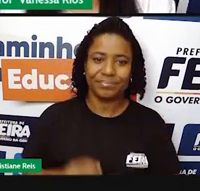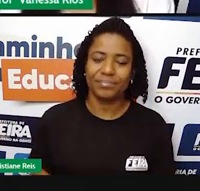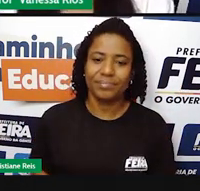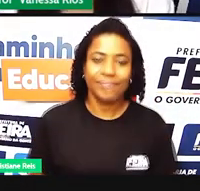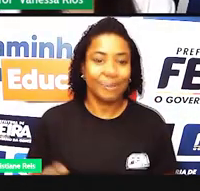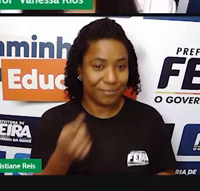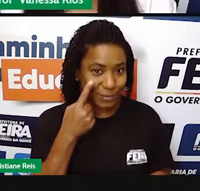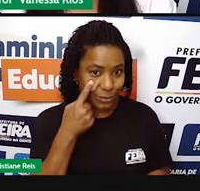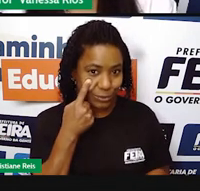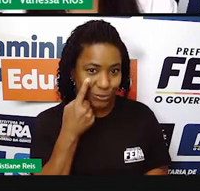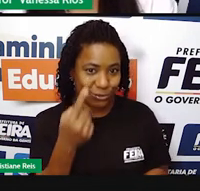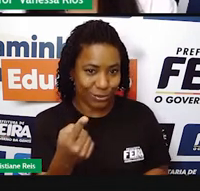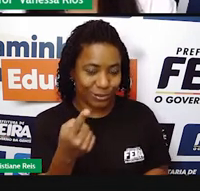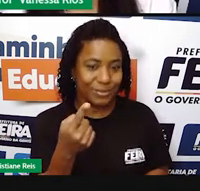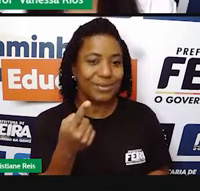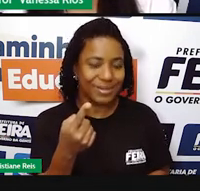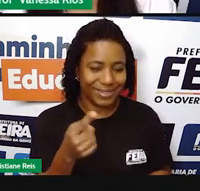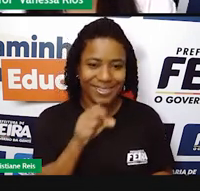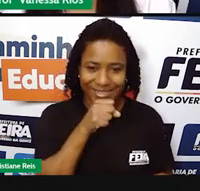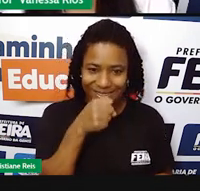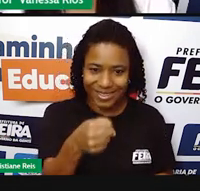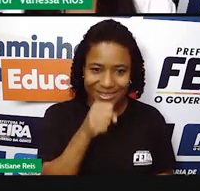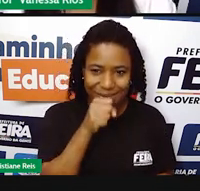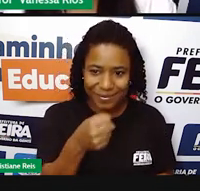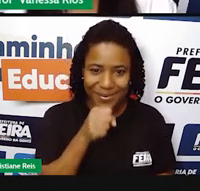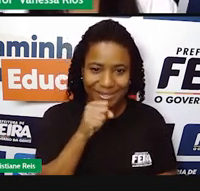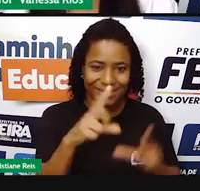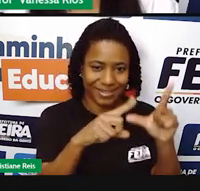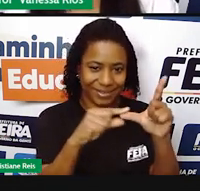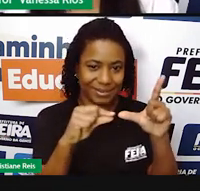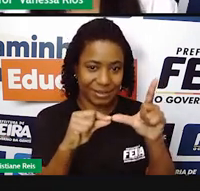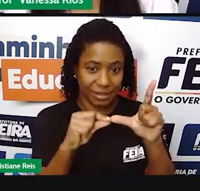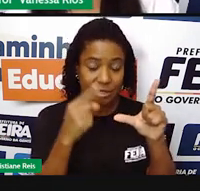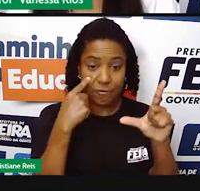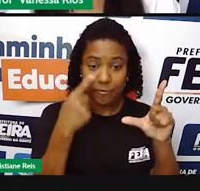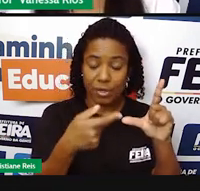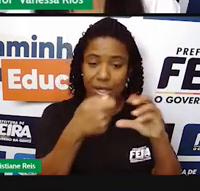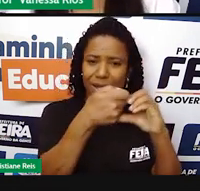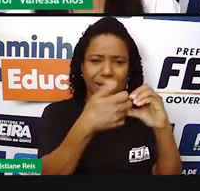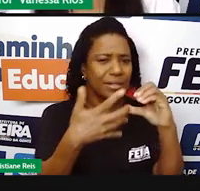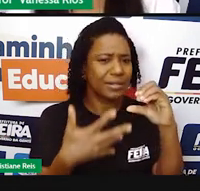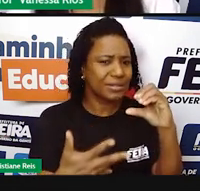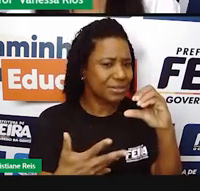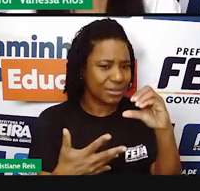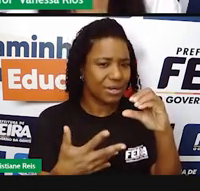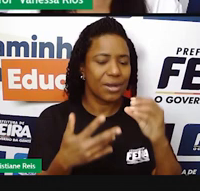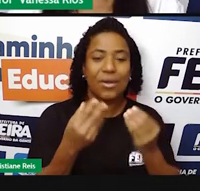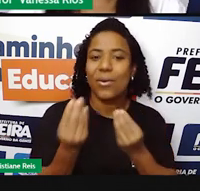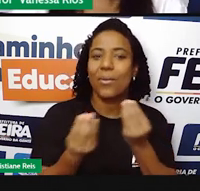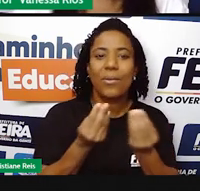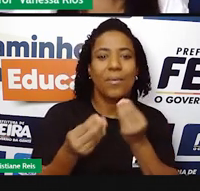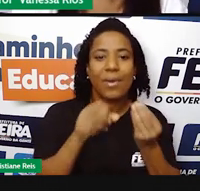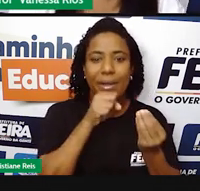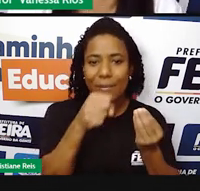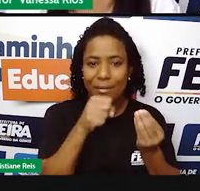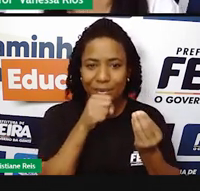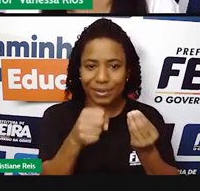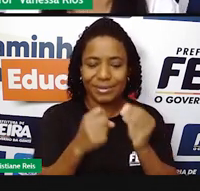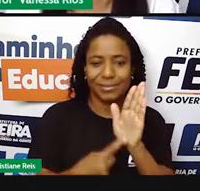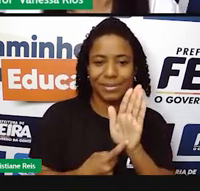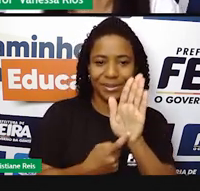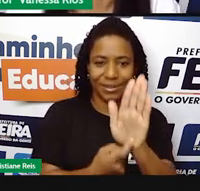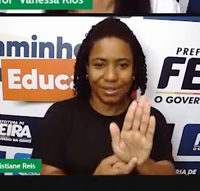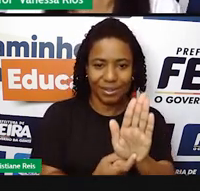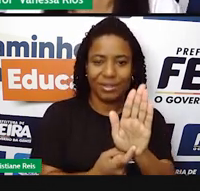na reportagem, já que a Pró está falando aí das características de como a reportagem ela é